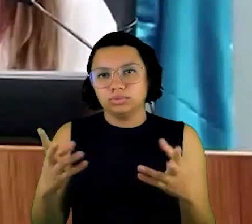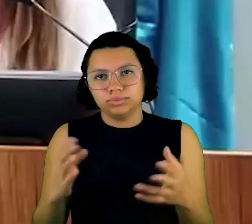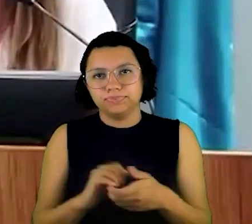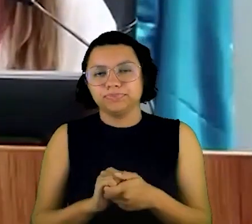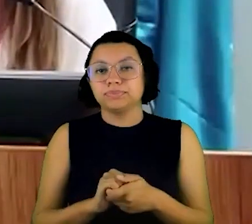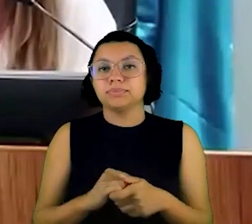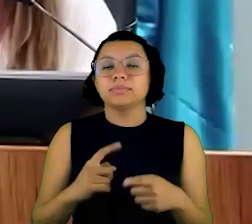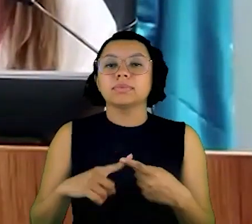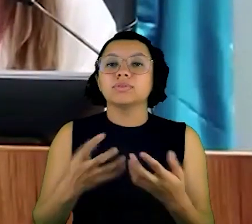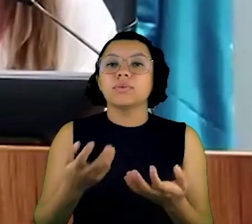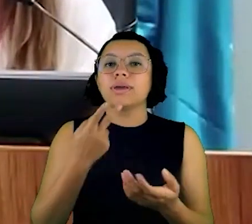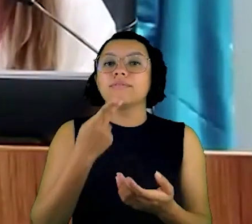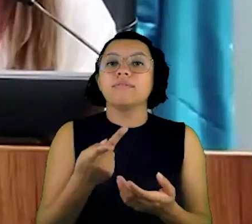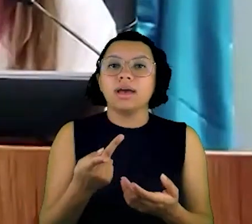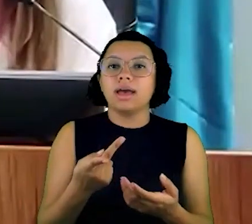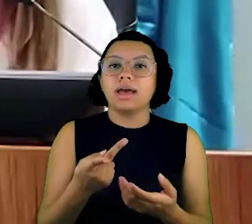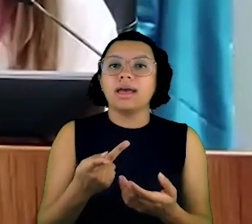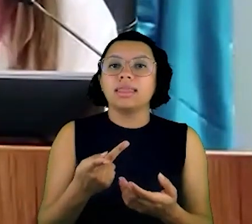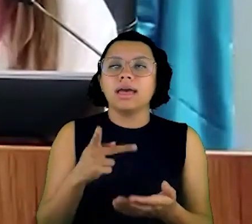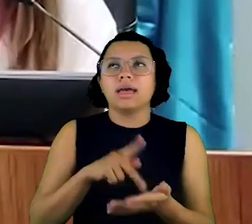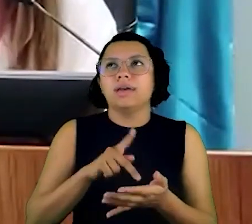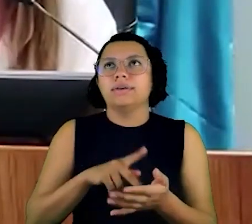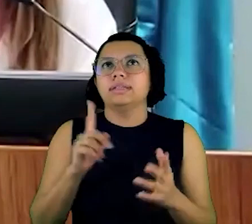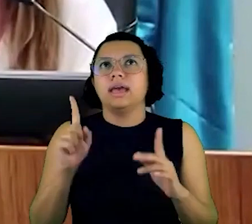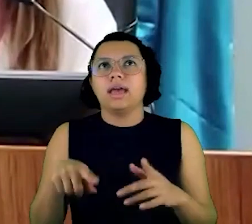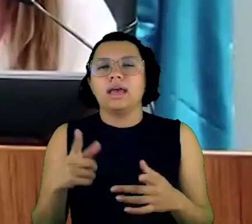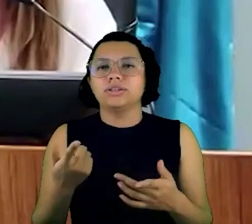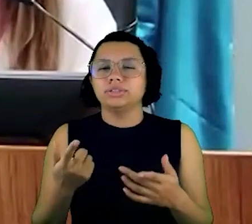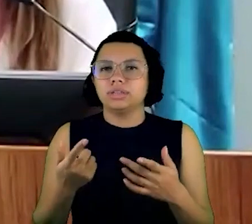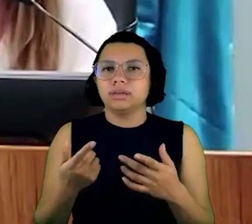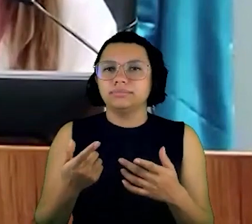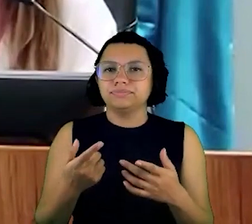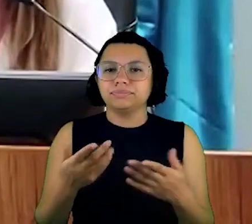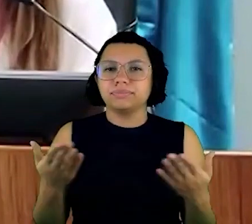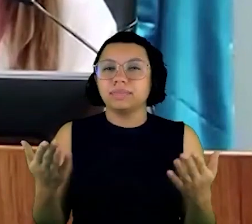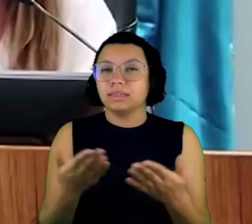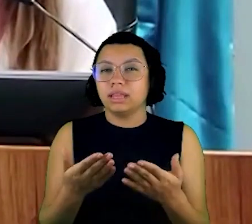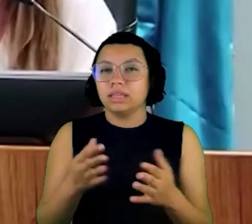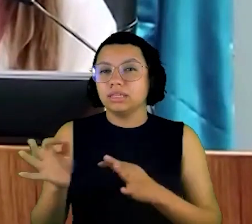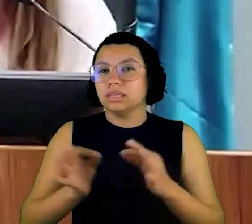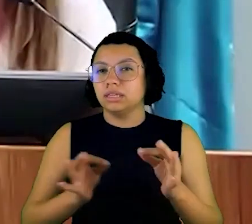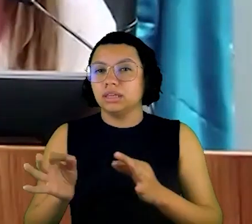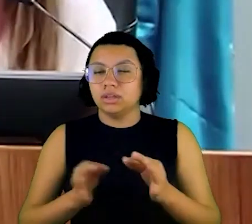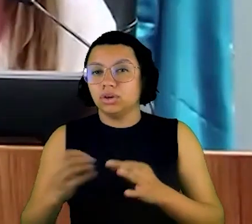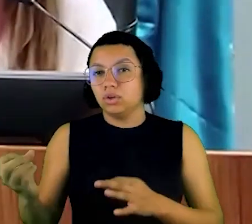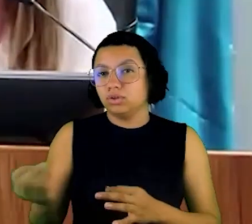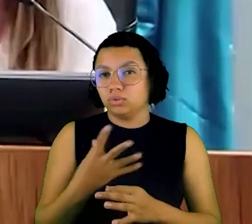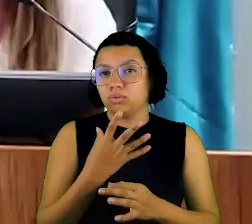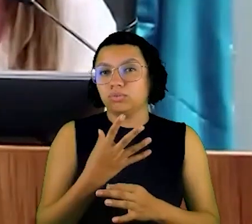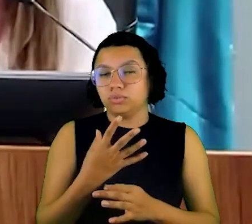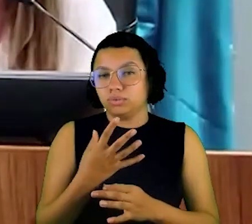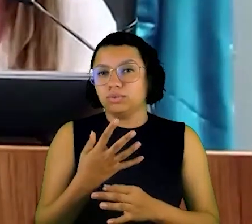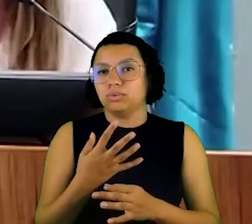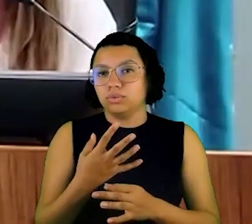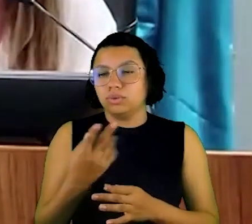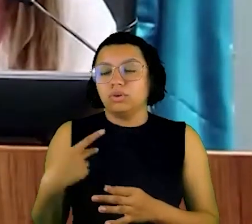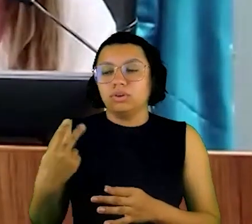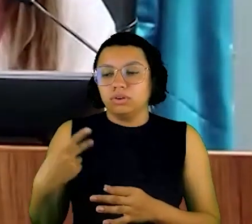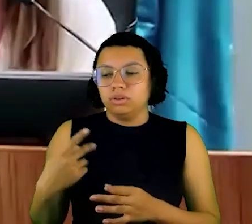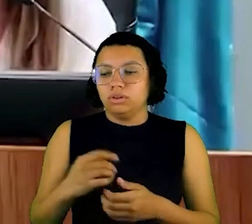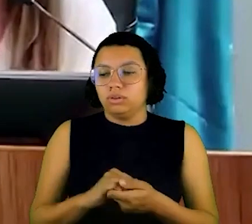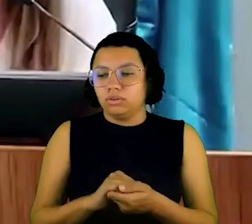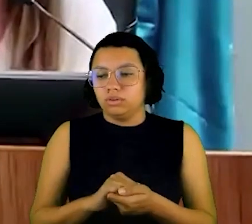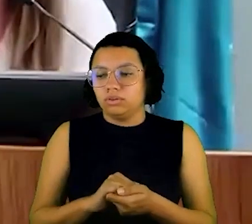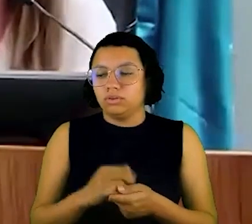do assunto. Mas o que eu quero lhes dizer, em rigor, é que nesse esquema contemporâneo, em